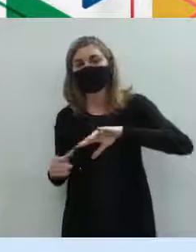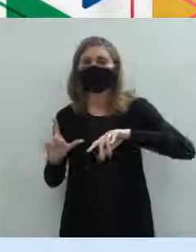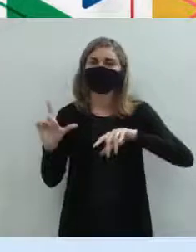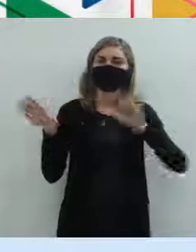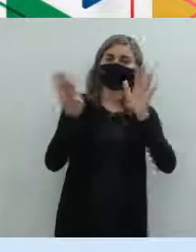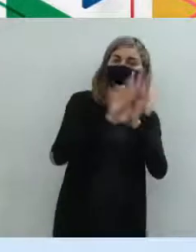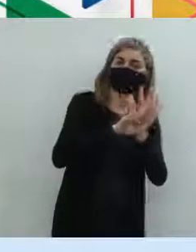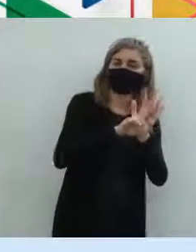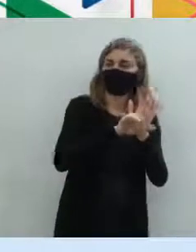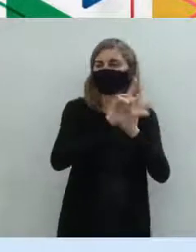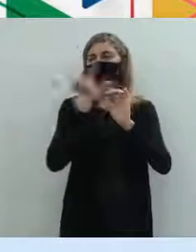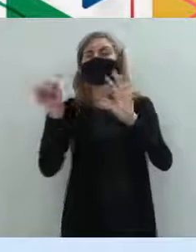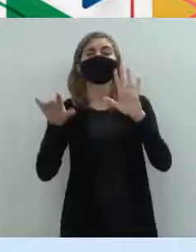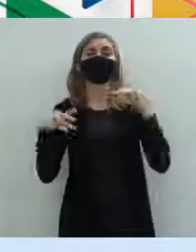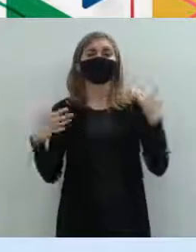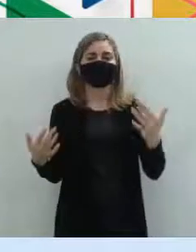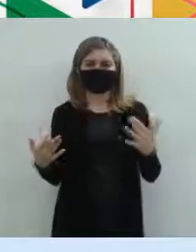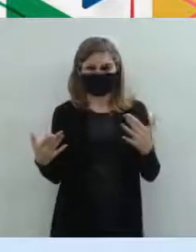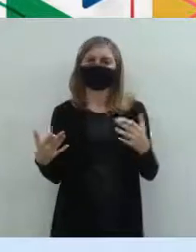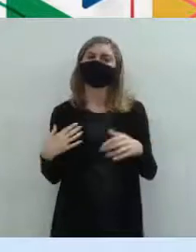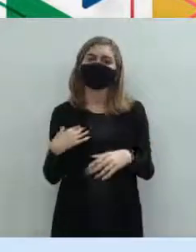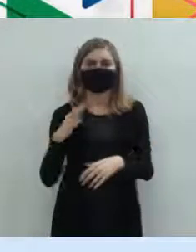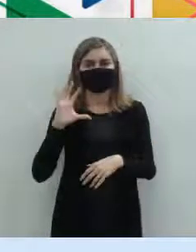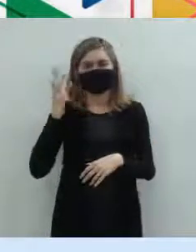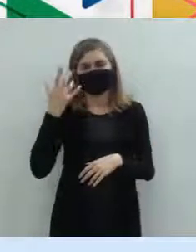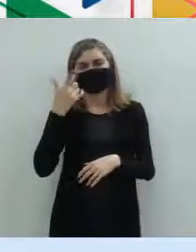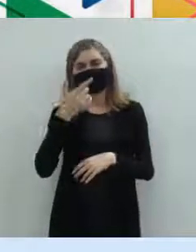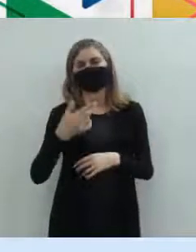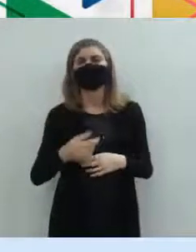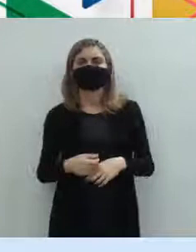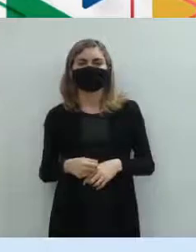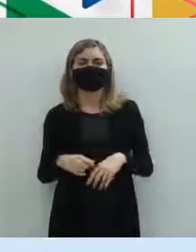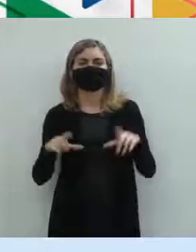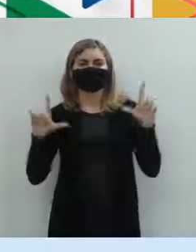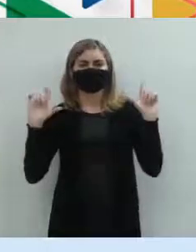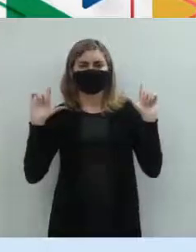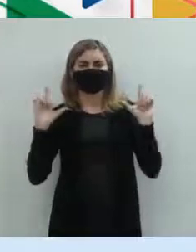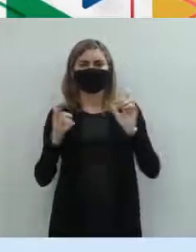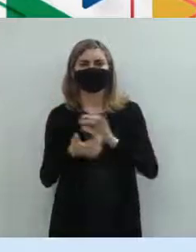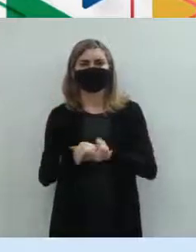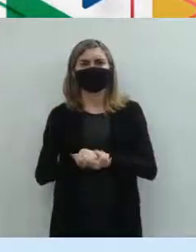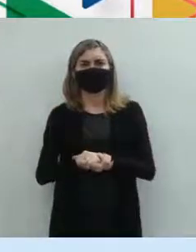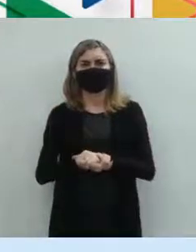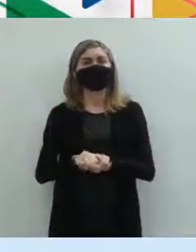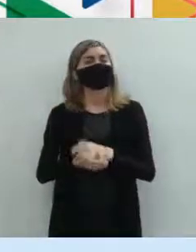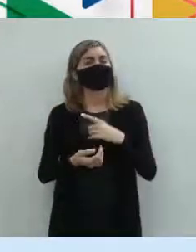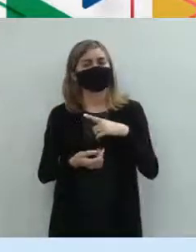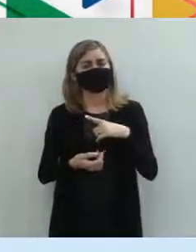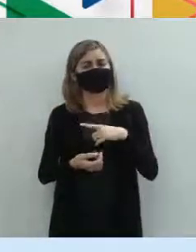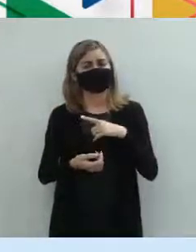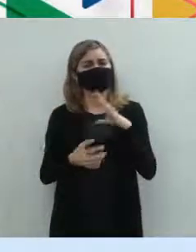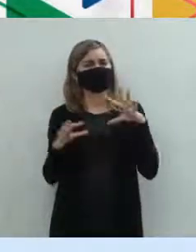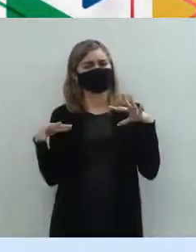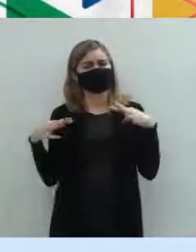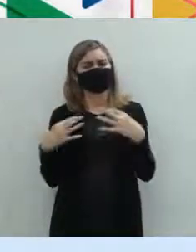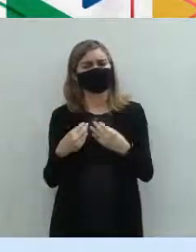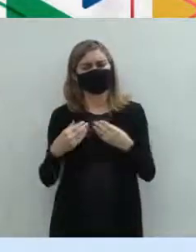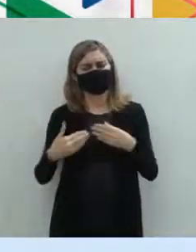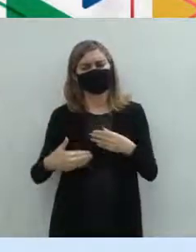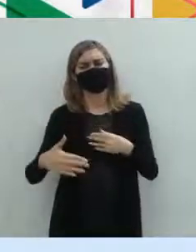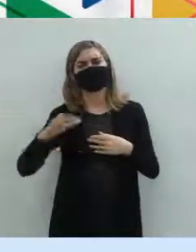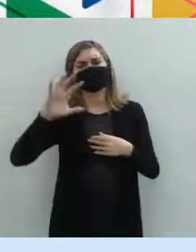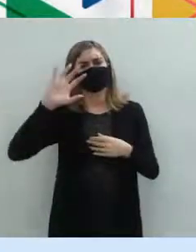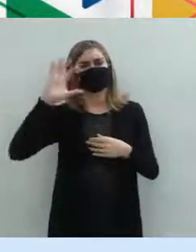saindo? Né? Então é isso que acontece, tá bom? Nesta obra. E aí tudo vai acontecer com